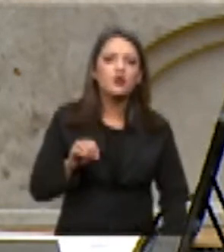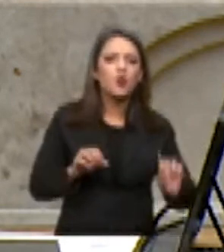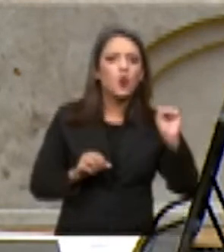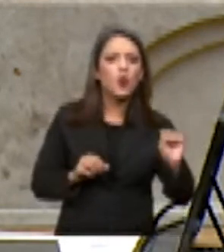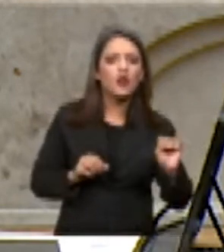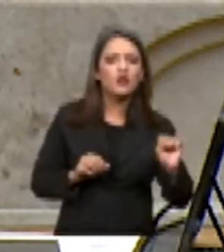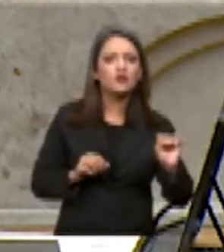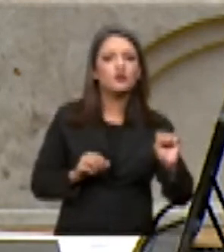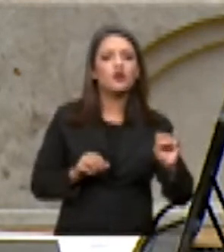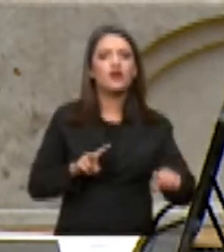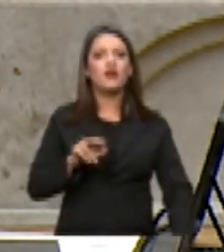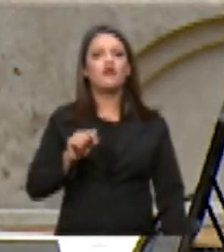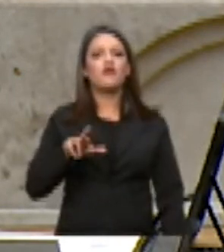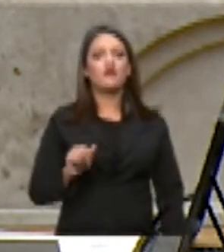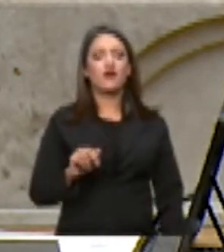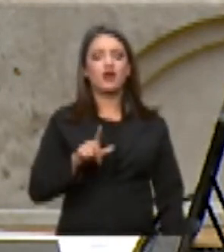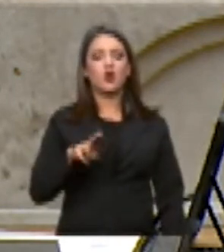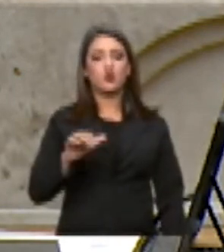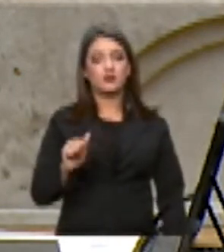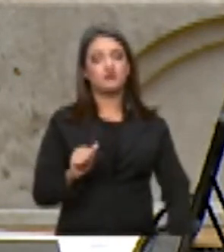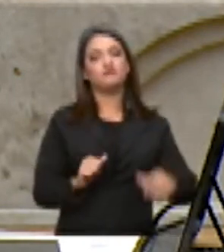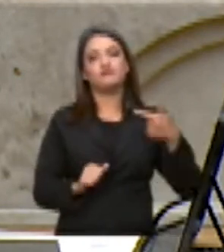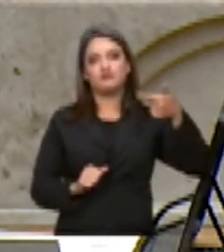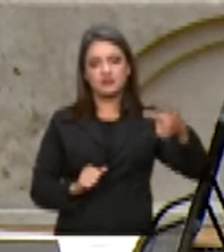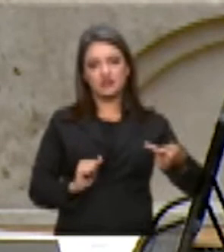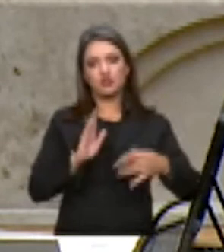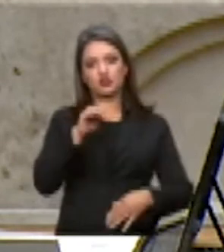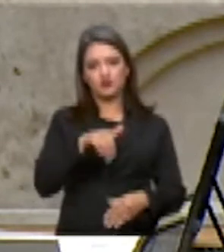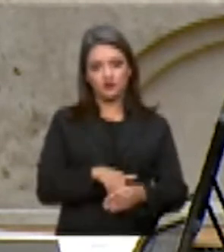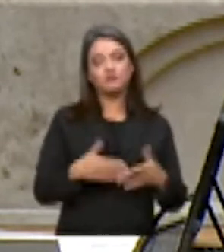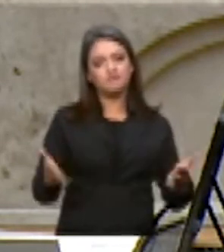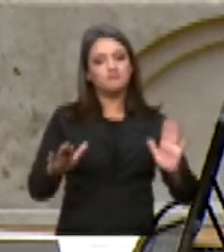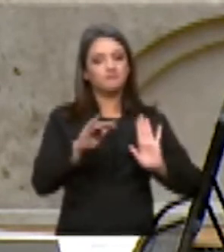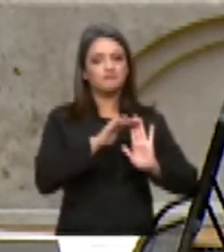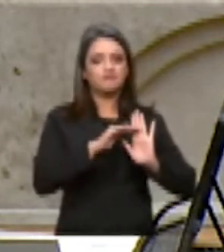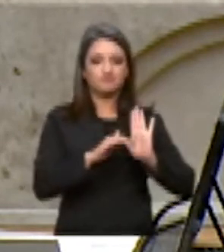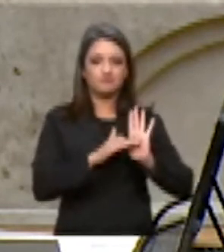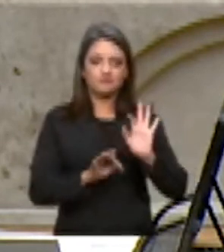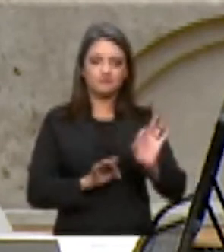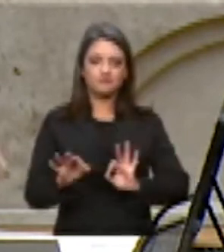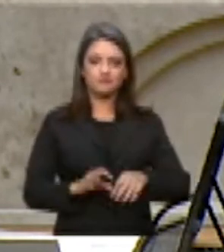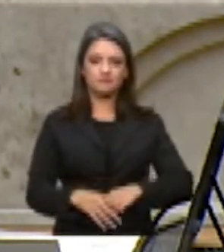E Vera Lúcia Santana Araújo, 7 votos. Essa é a lista que se formou.